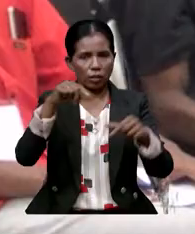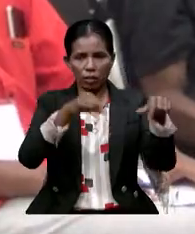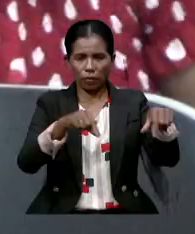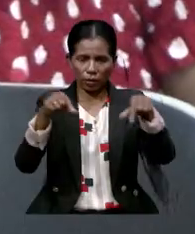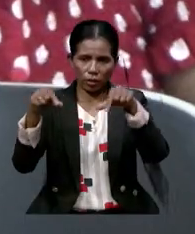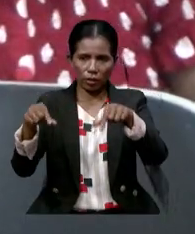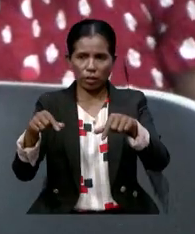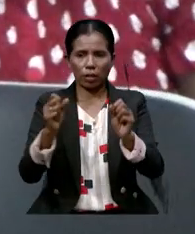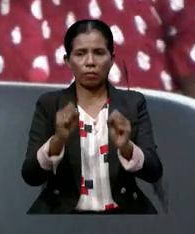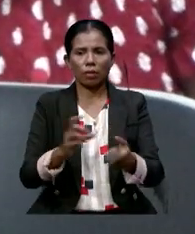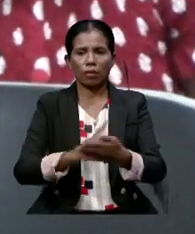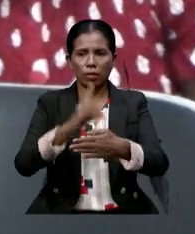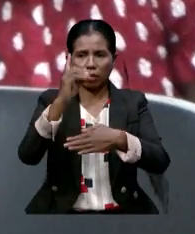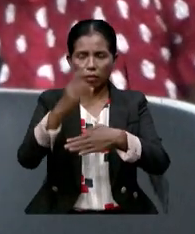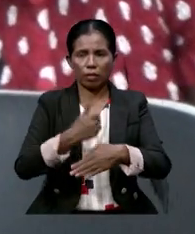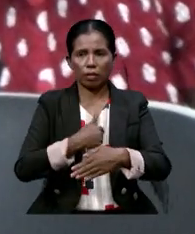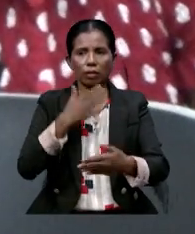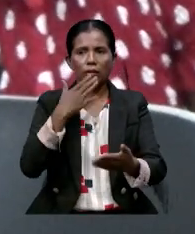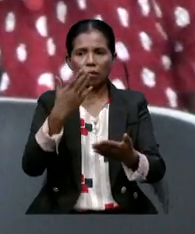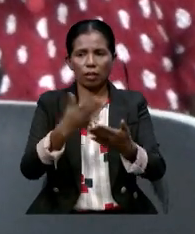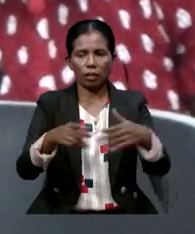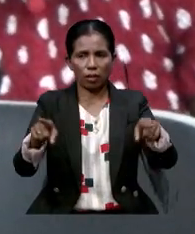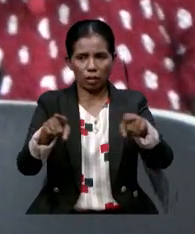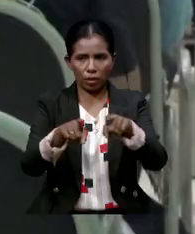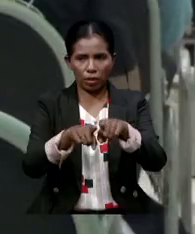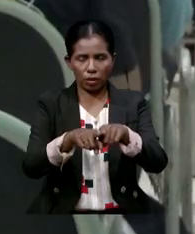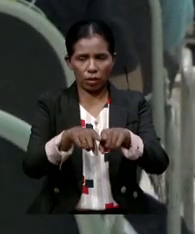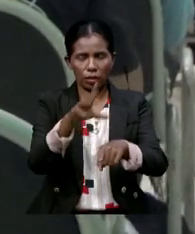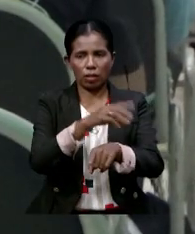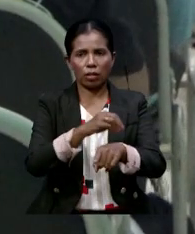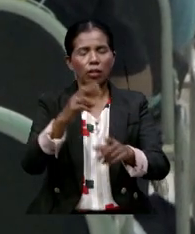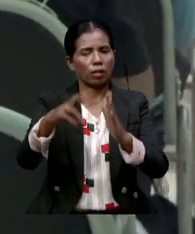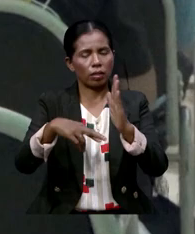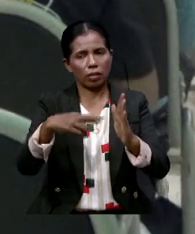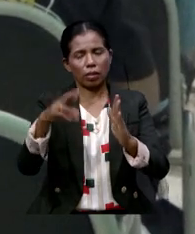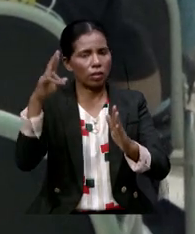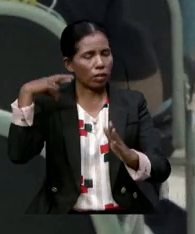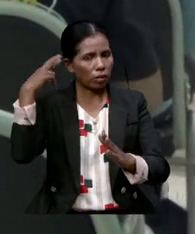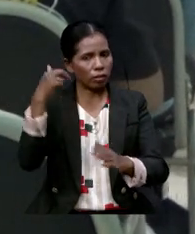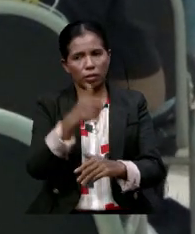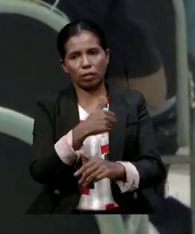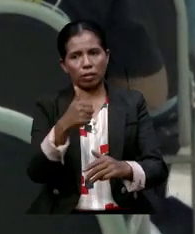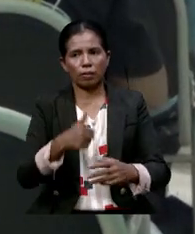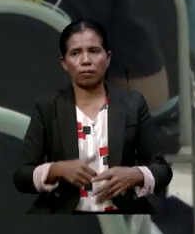deficiencia, nune bele desenvolve an dia kliutan, anesan mos ho estasang radio sir seluk. Abraham Amaral, GMN.